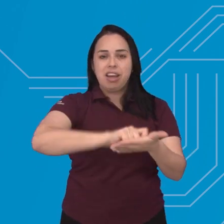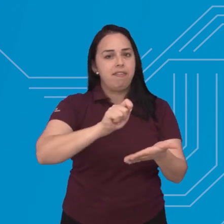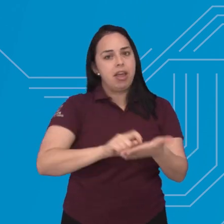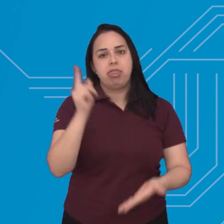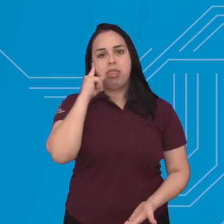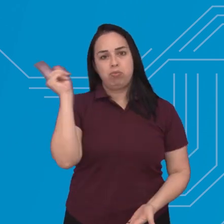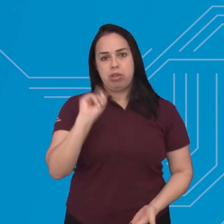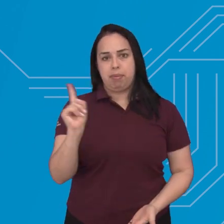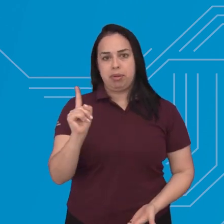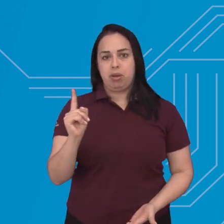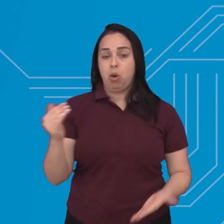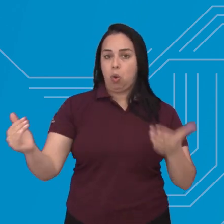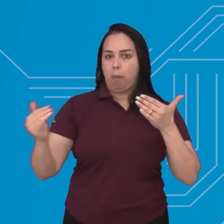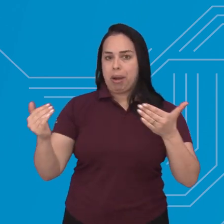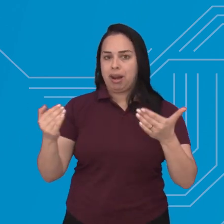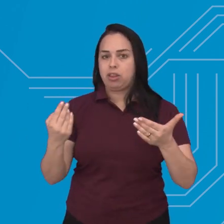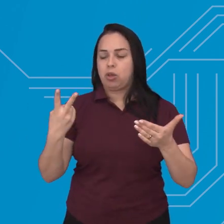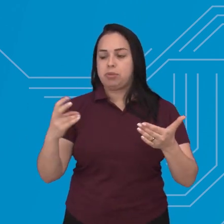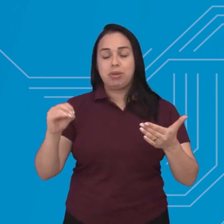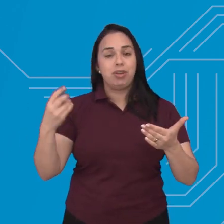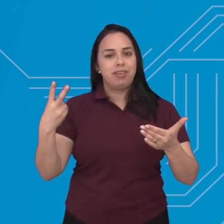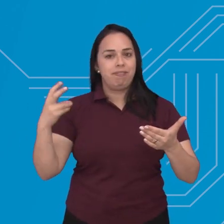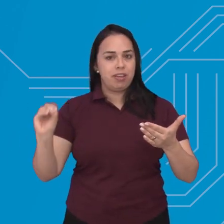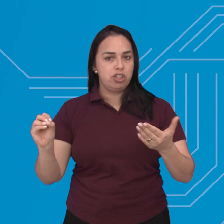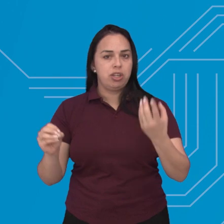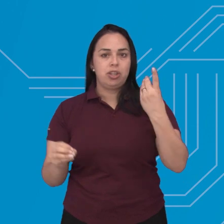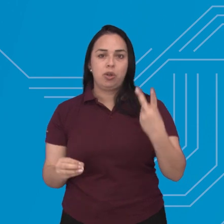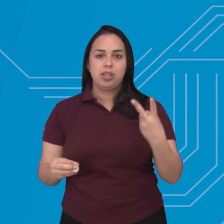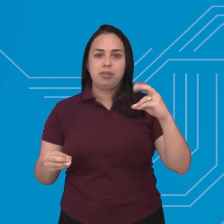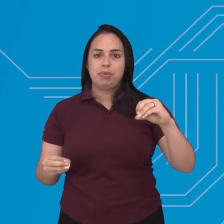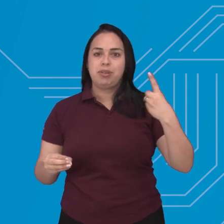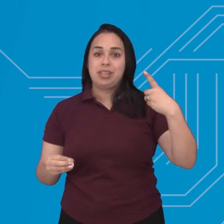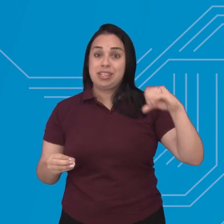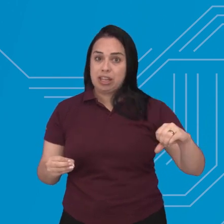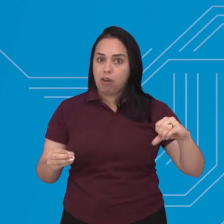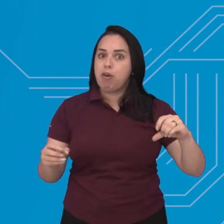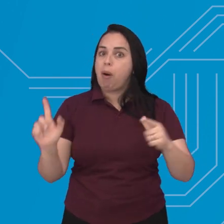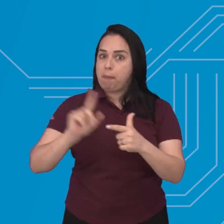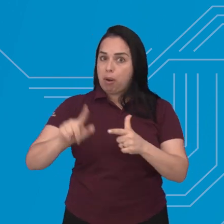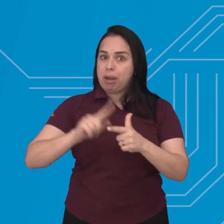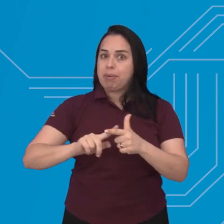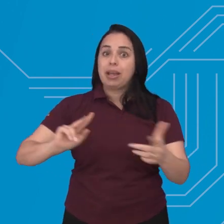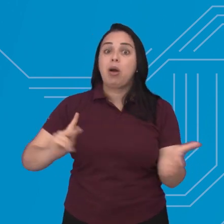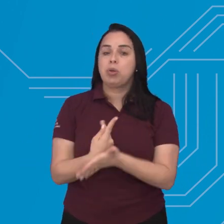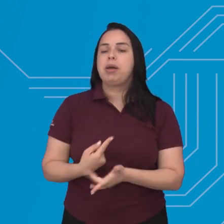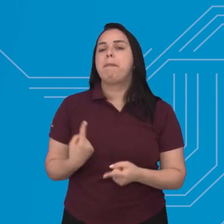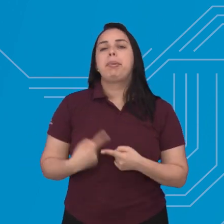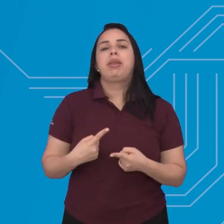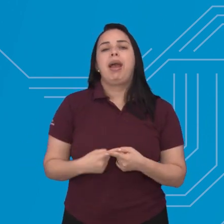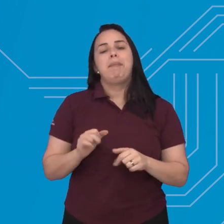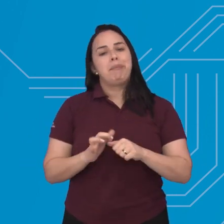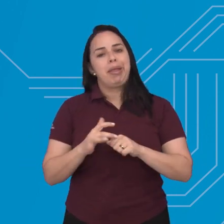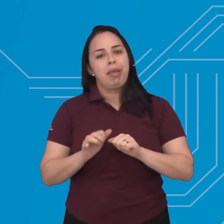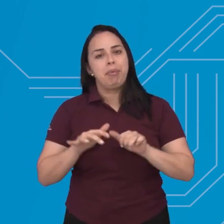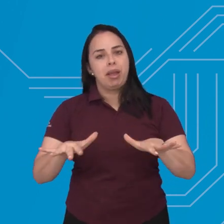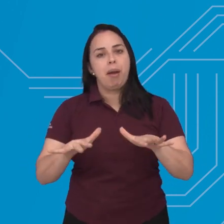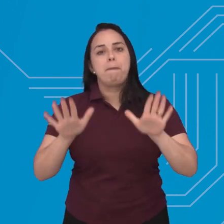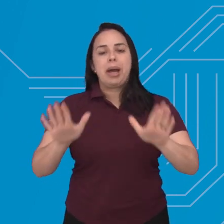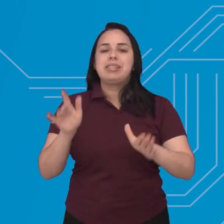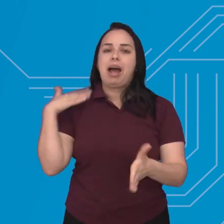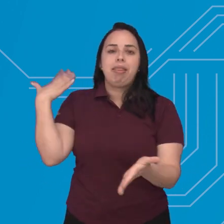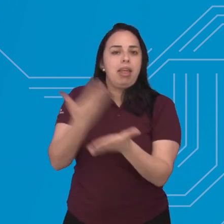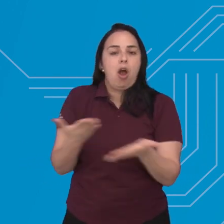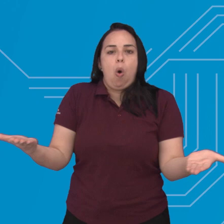de 2019 para 2020. O problema, que foi de fato causado pela pandemia, ainda reverbera